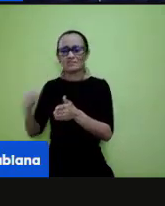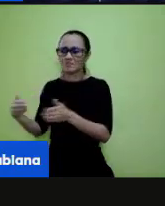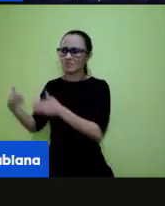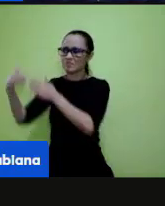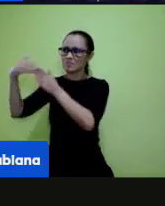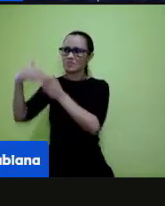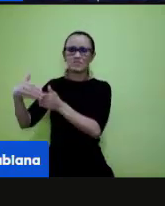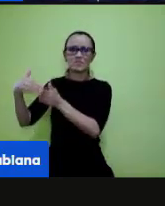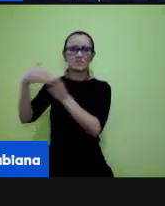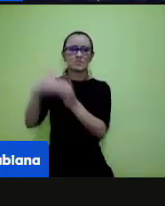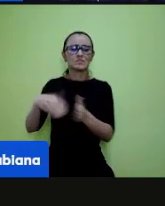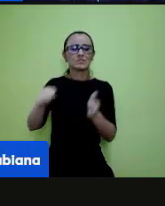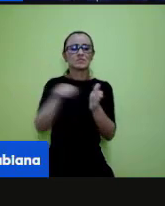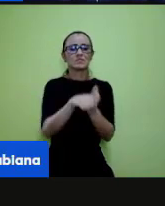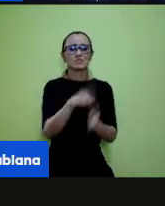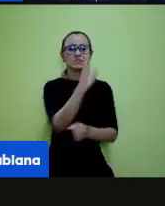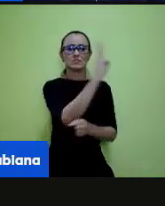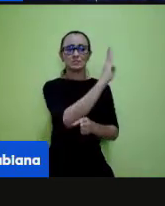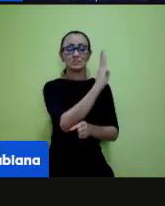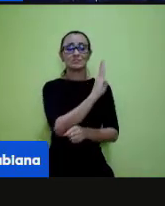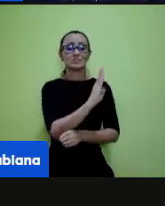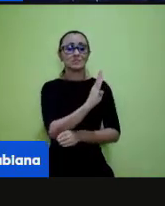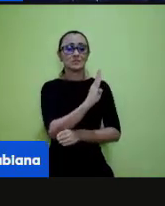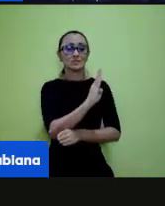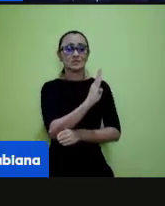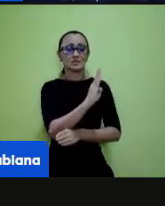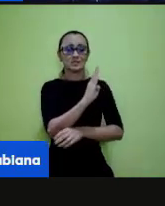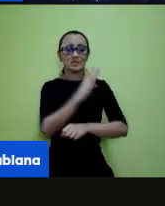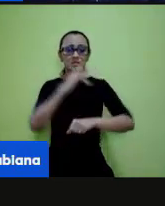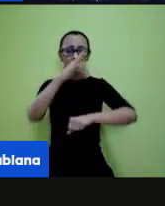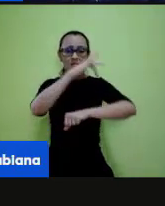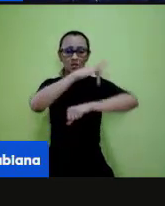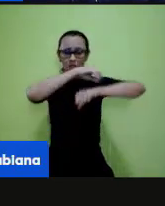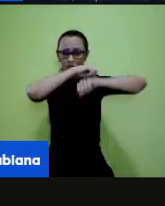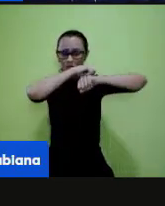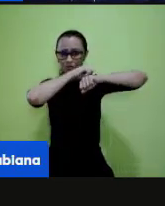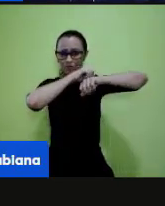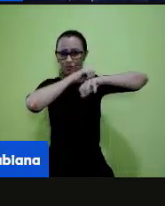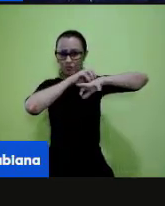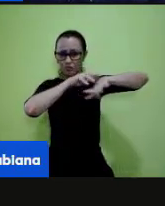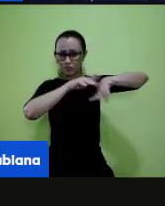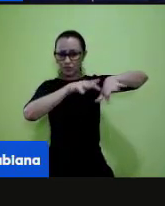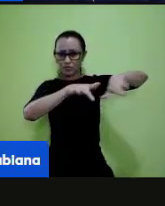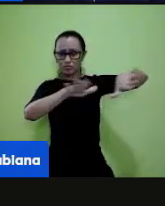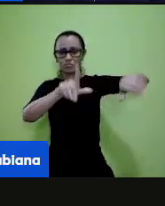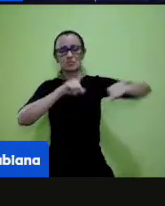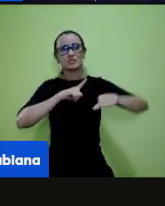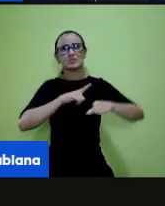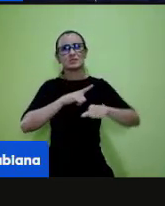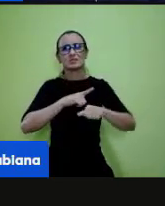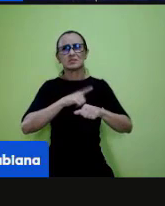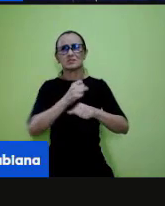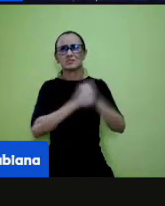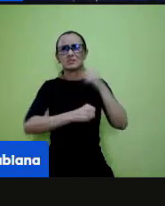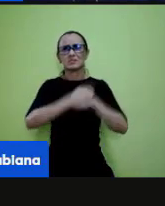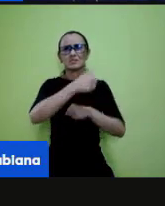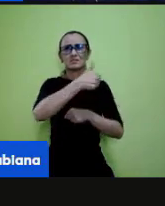instalou e não foi mais erradicado. Nós tivemos uma erradicação do vetor em